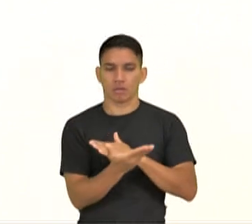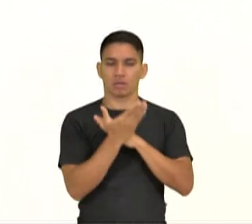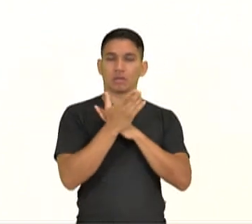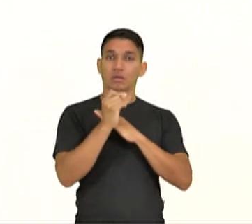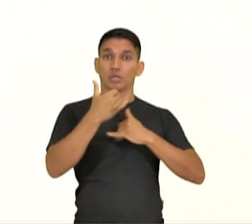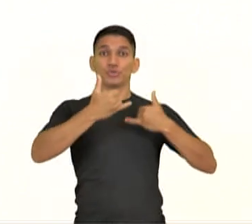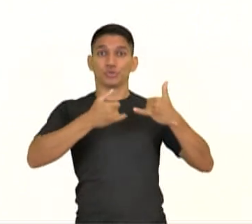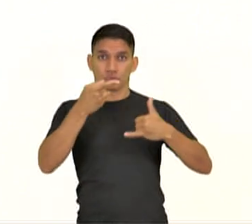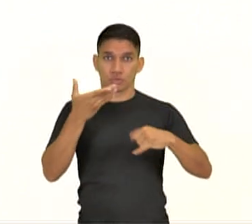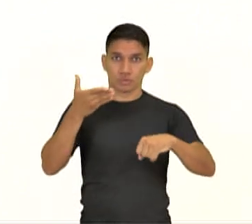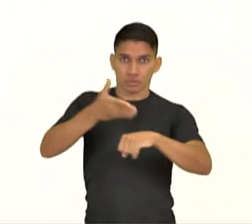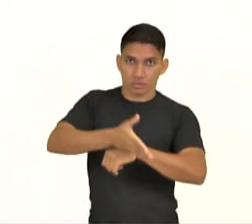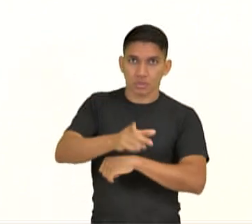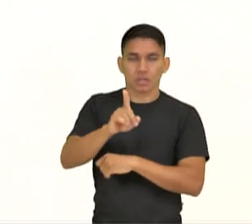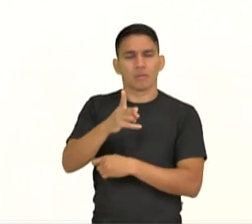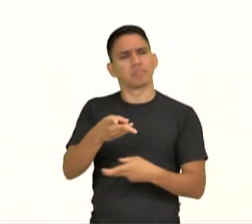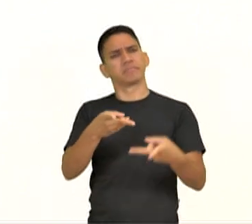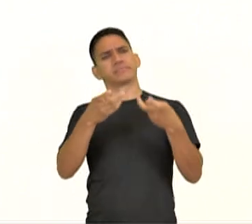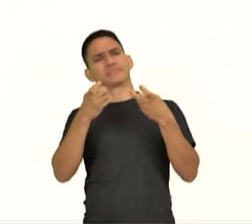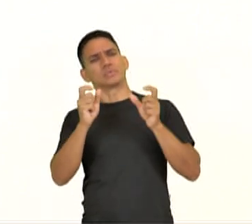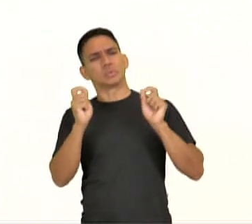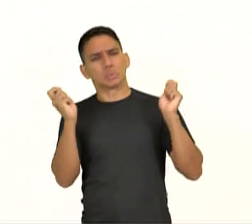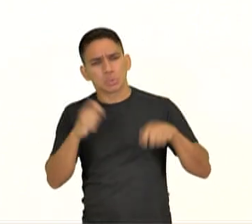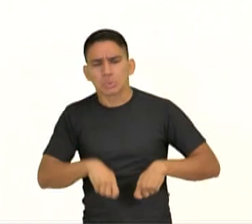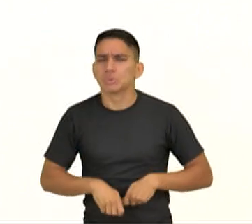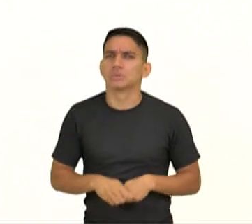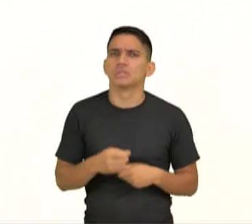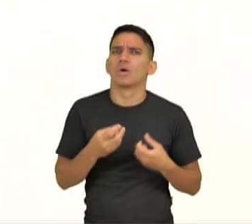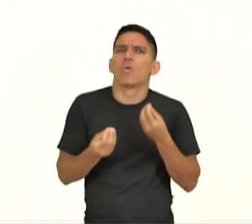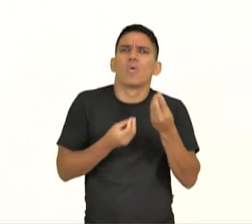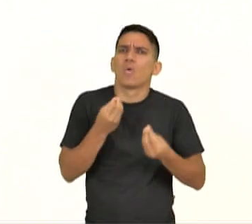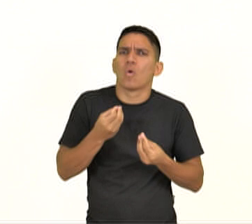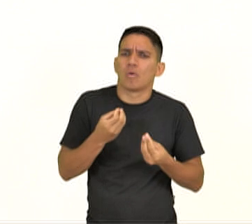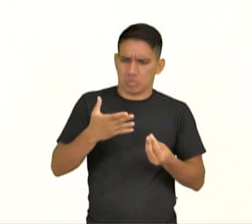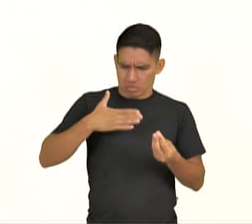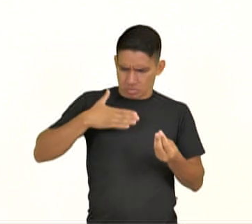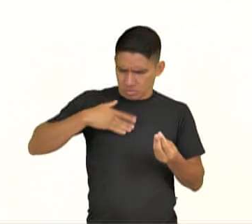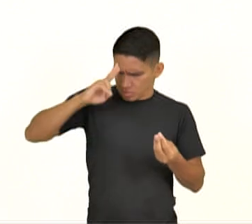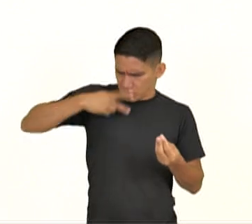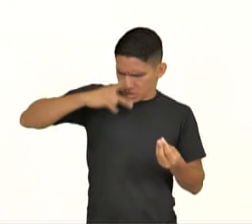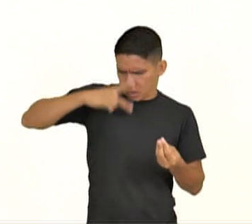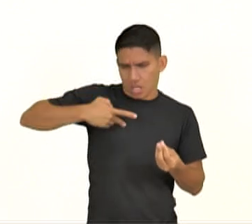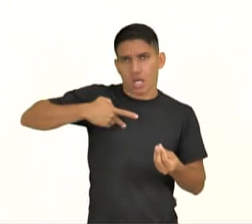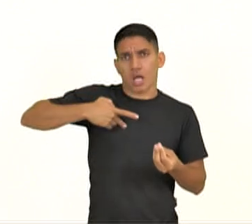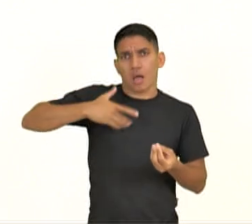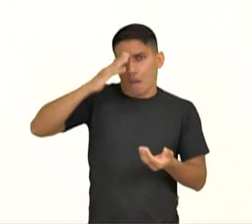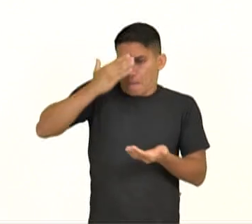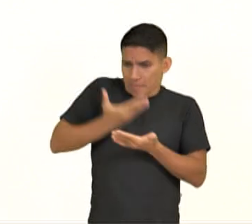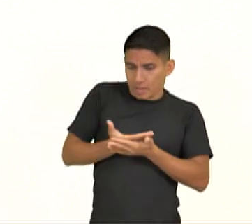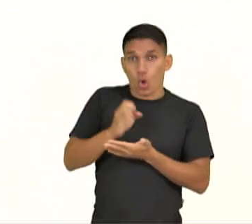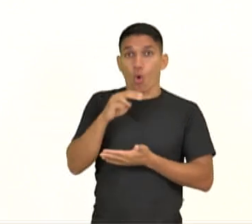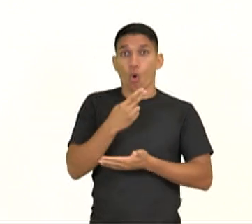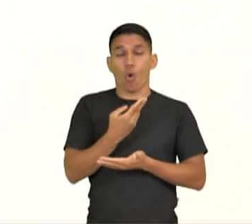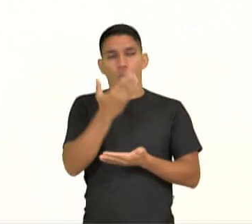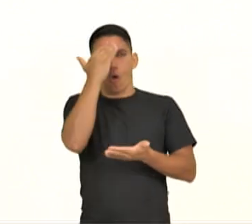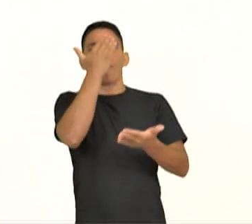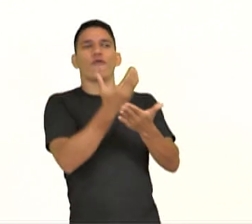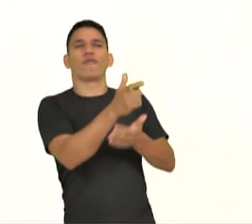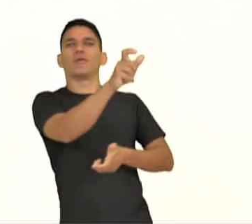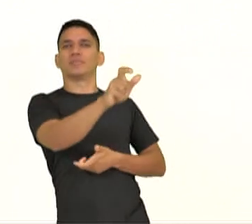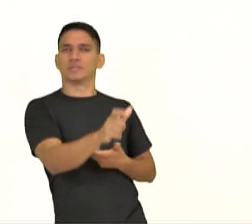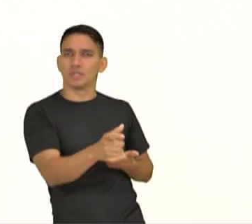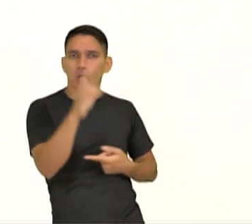você vai participar, você vai tentar observar como que você lida com a tua confiança, ou com a confiança no próximo, no seu dia a dia, no